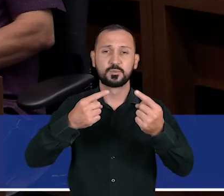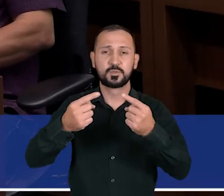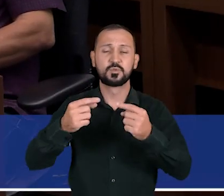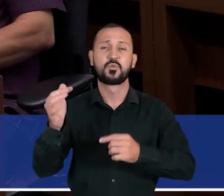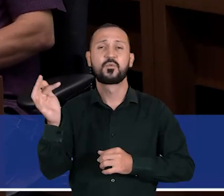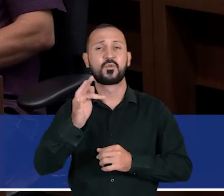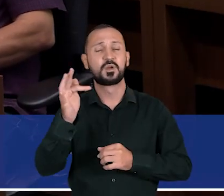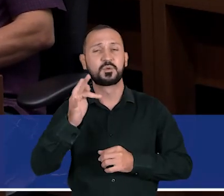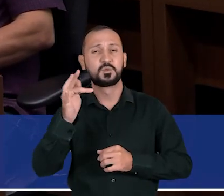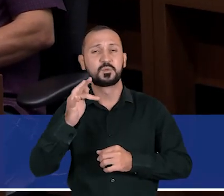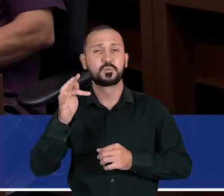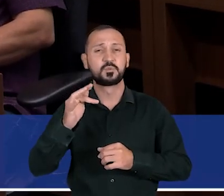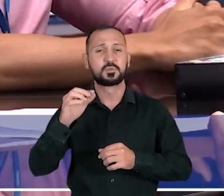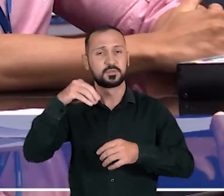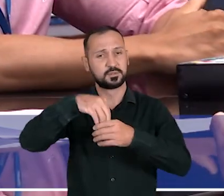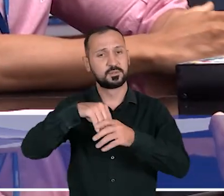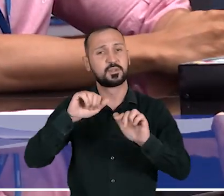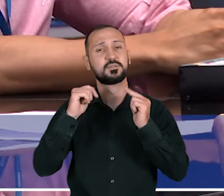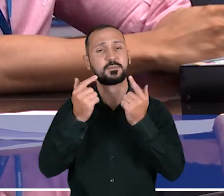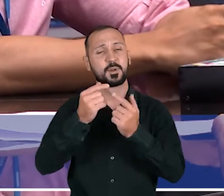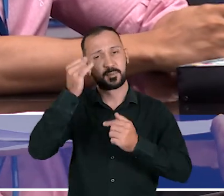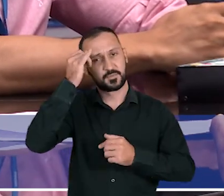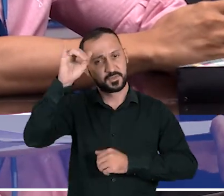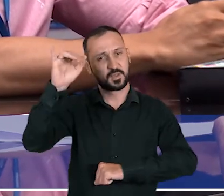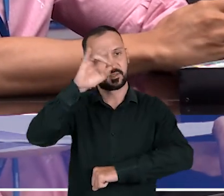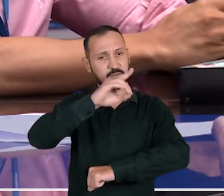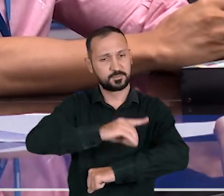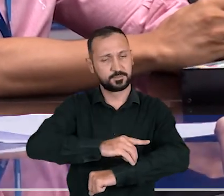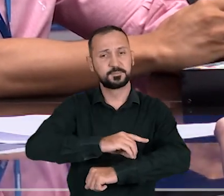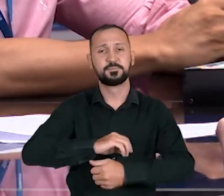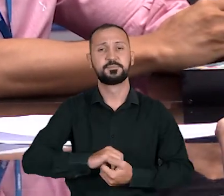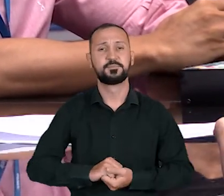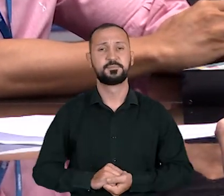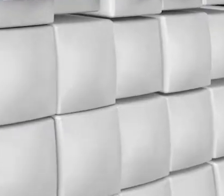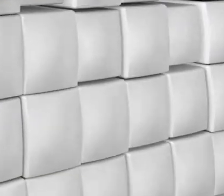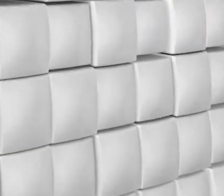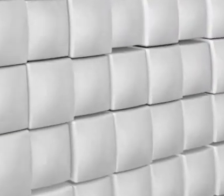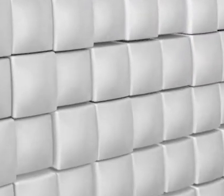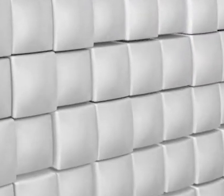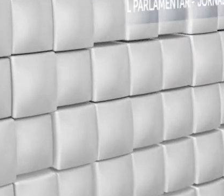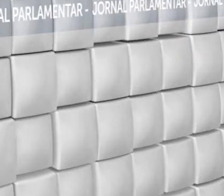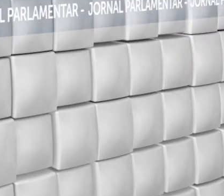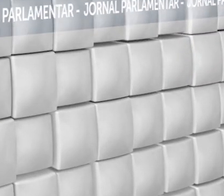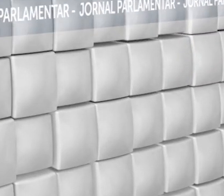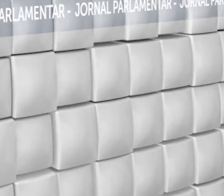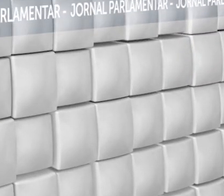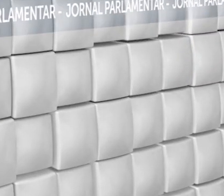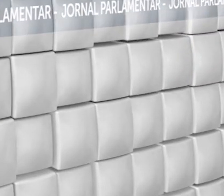com universidades na Assembleia para o combate à dengue.